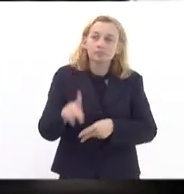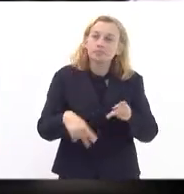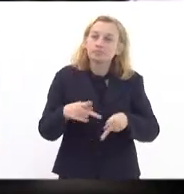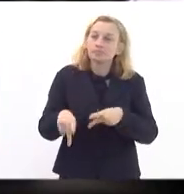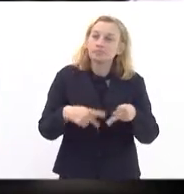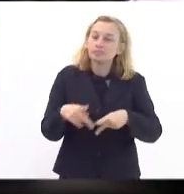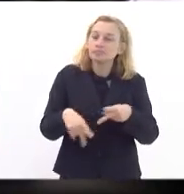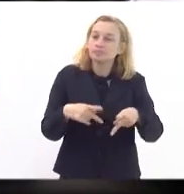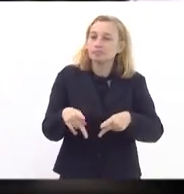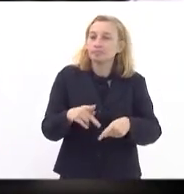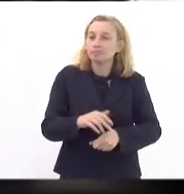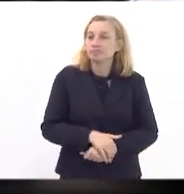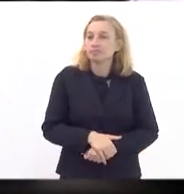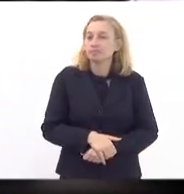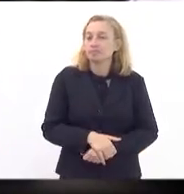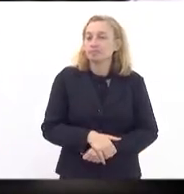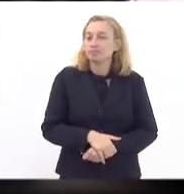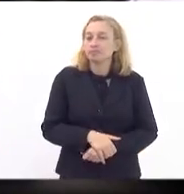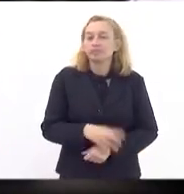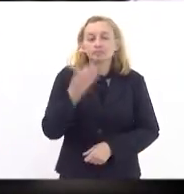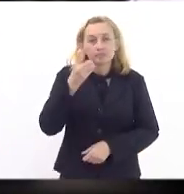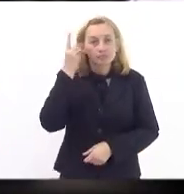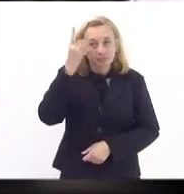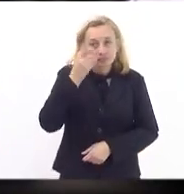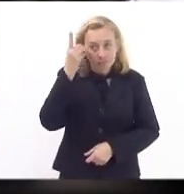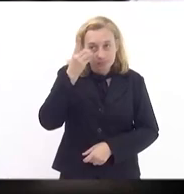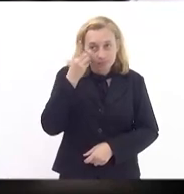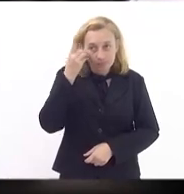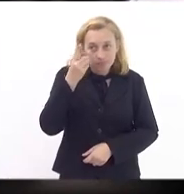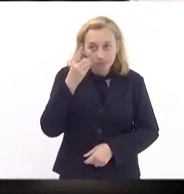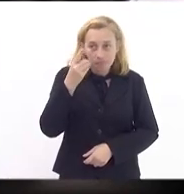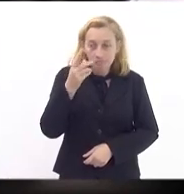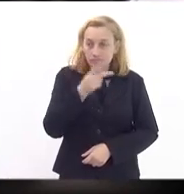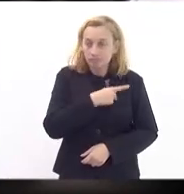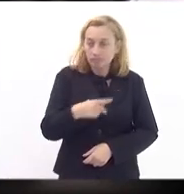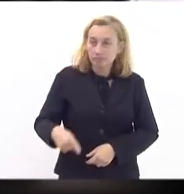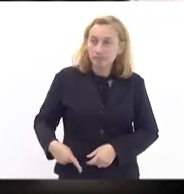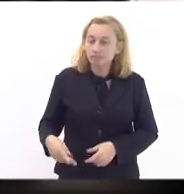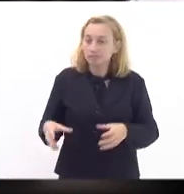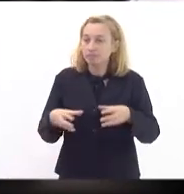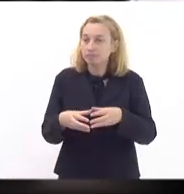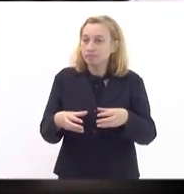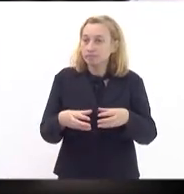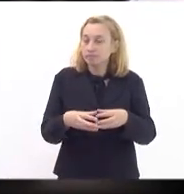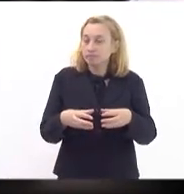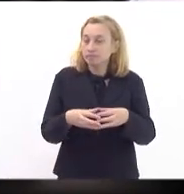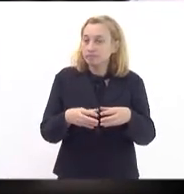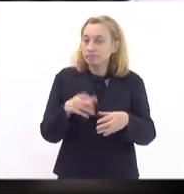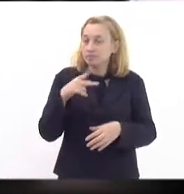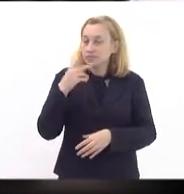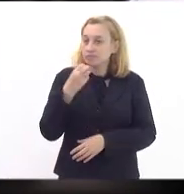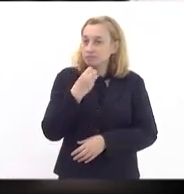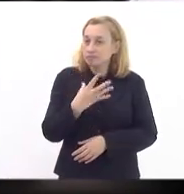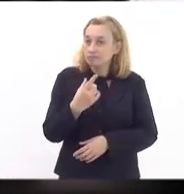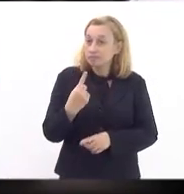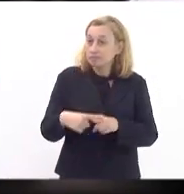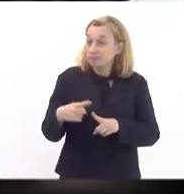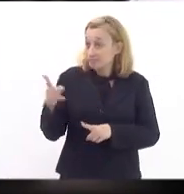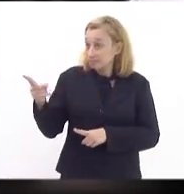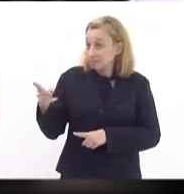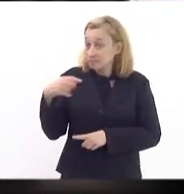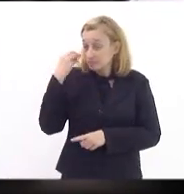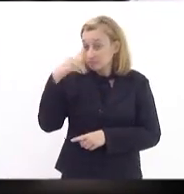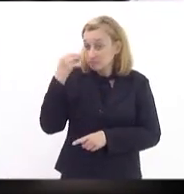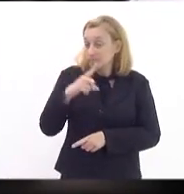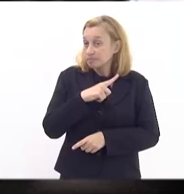população que a deputada é presidenta dessa e faz muito bem aquela anda todo